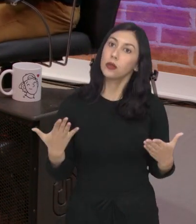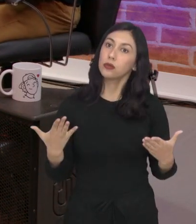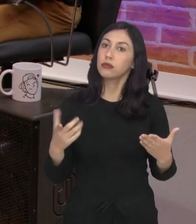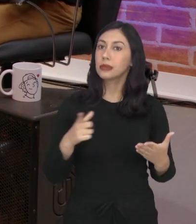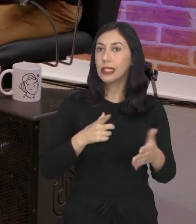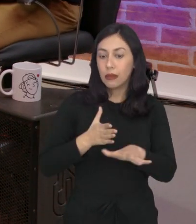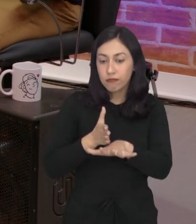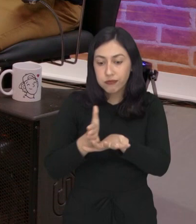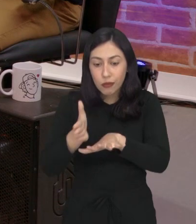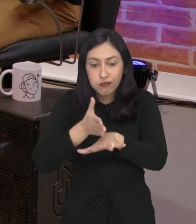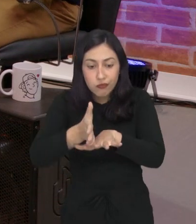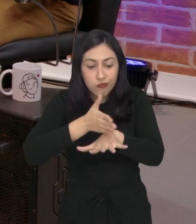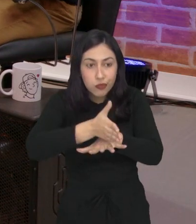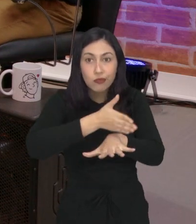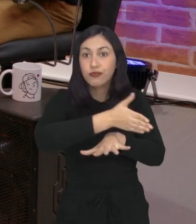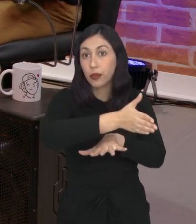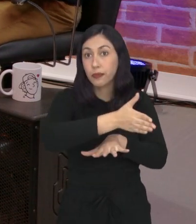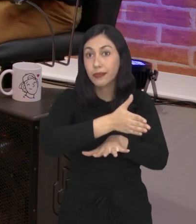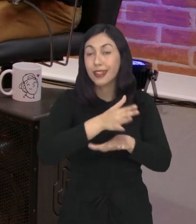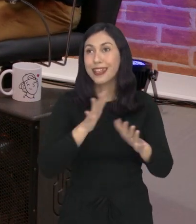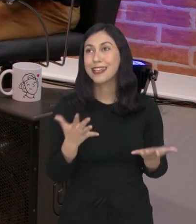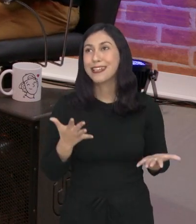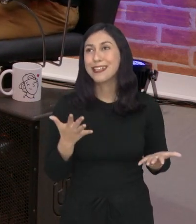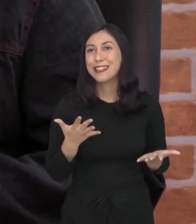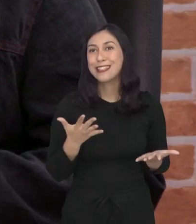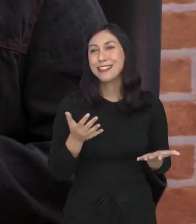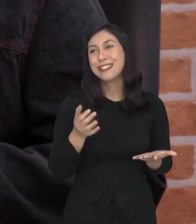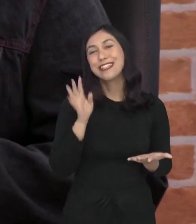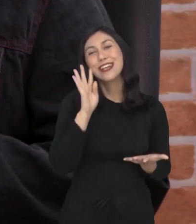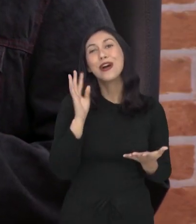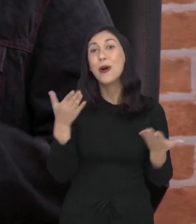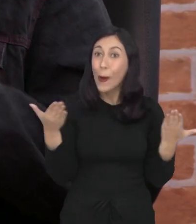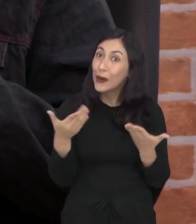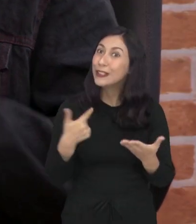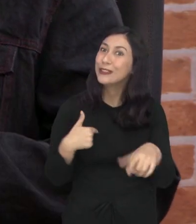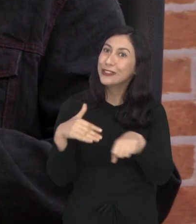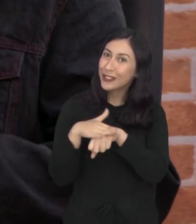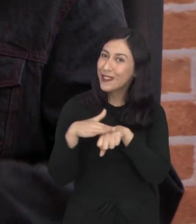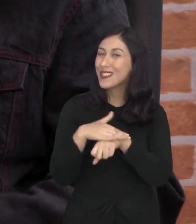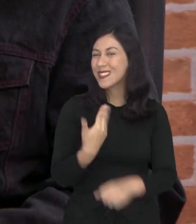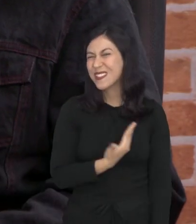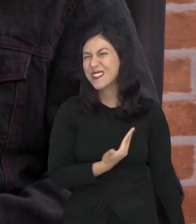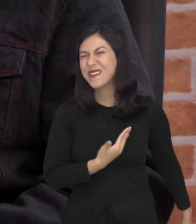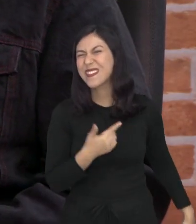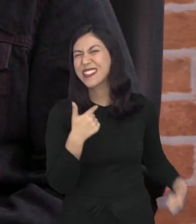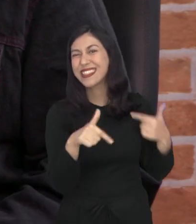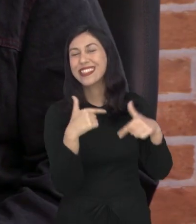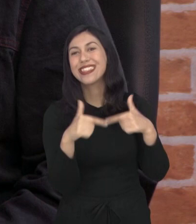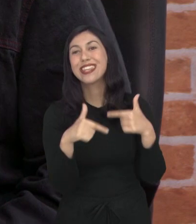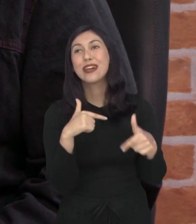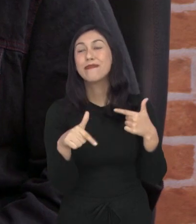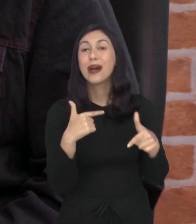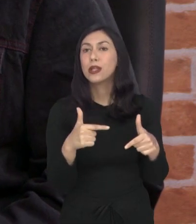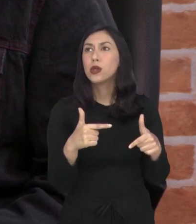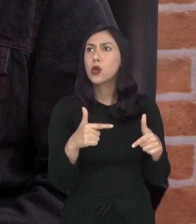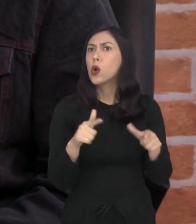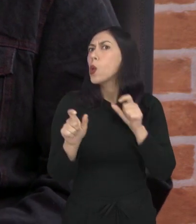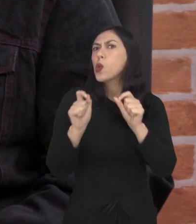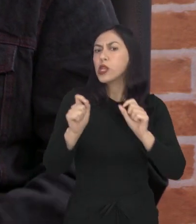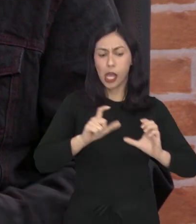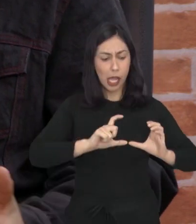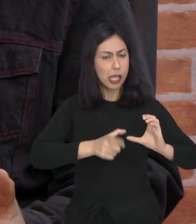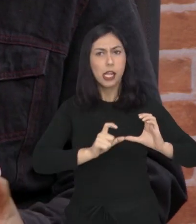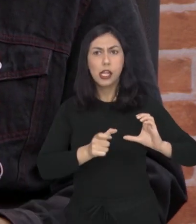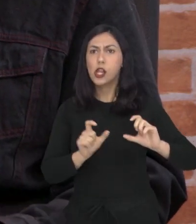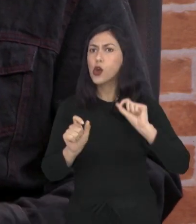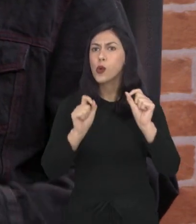tipo assim, a gente tem várias vertentes, né? E é bem engraçado que eu tava conversando sobre isso hoje com os colegas de trabalho. A gente tava falando sobre o